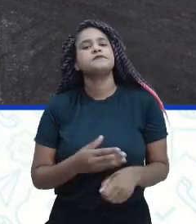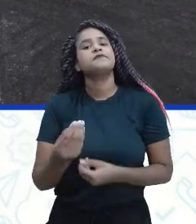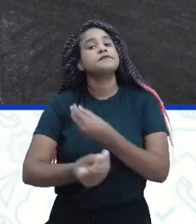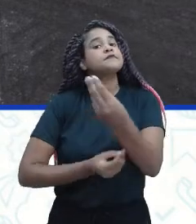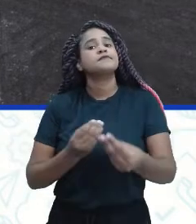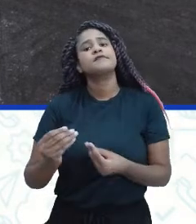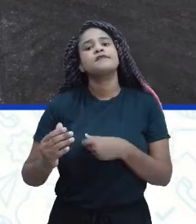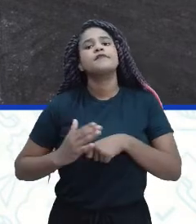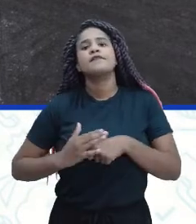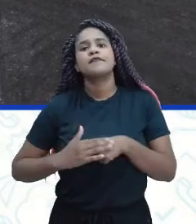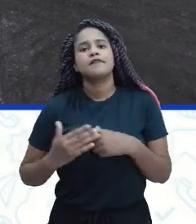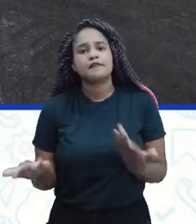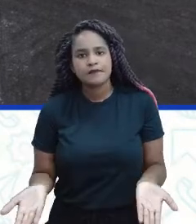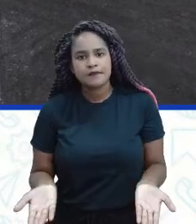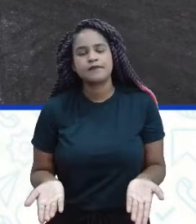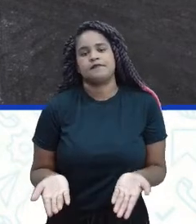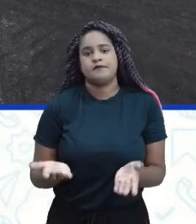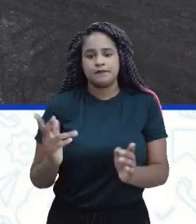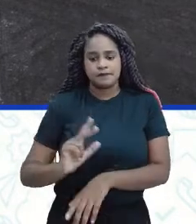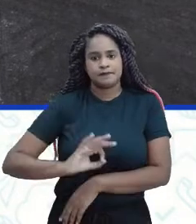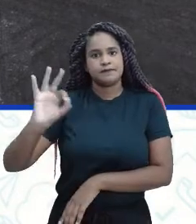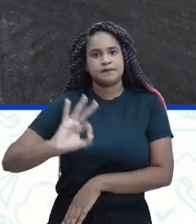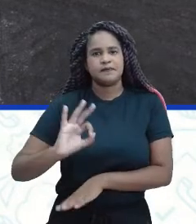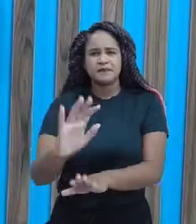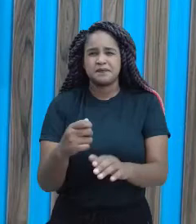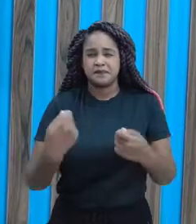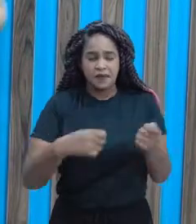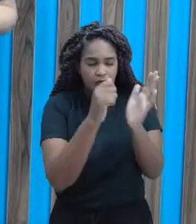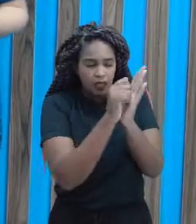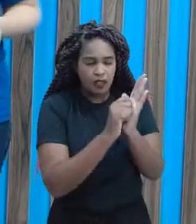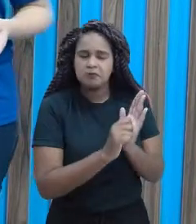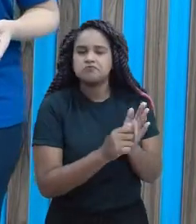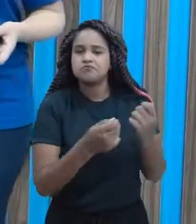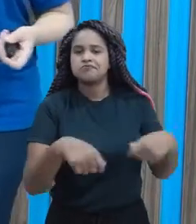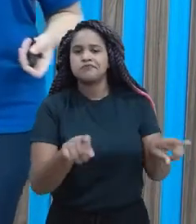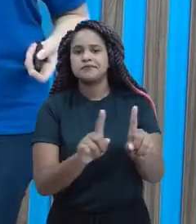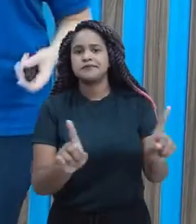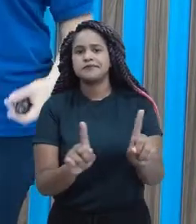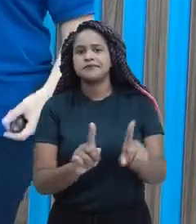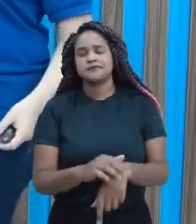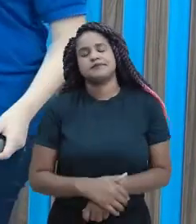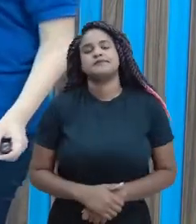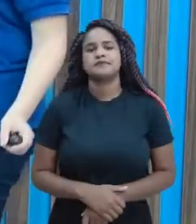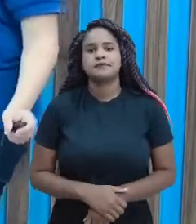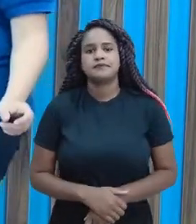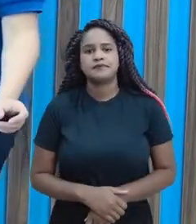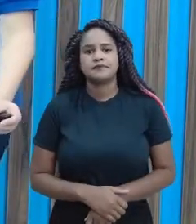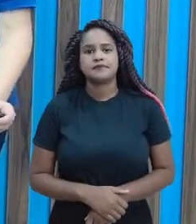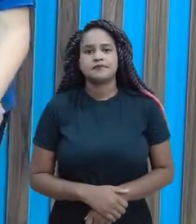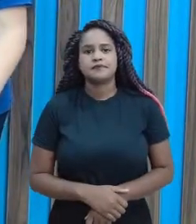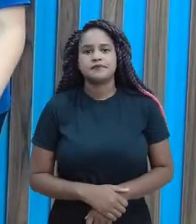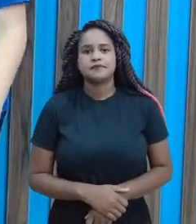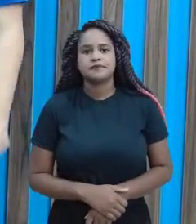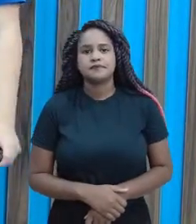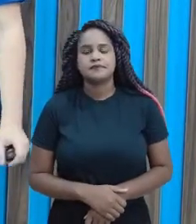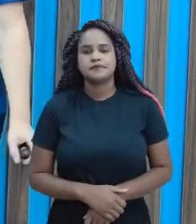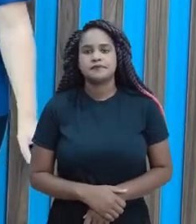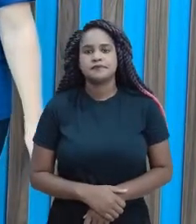faz para calcular esse tipo de situação sem, de fato, ir ali para a pontinha do lápis ou utilizando a calculadora, tá certo?